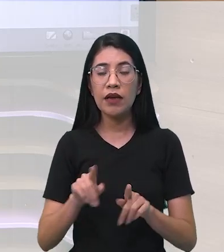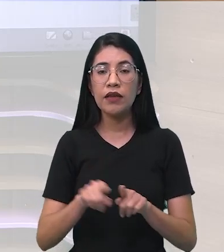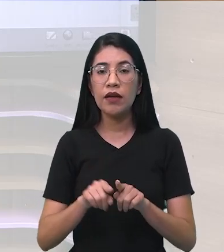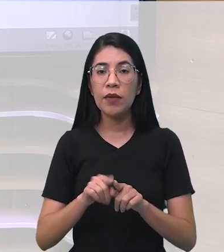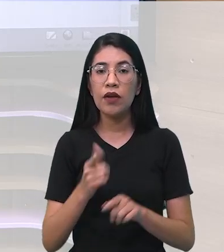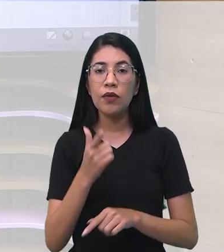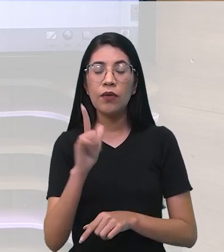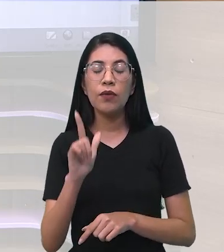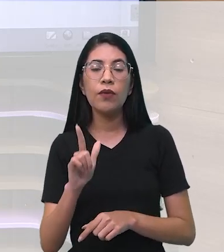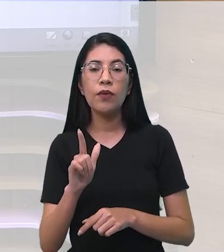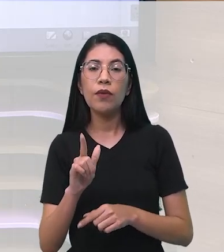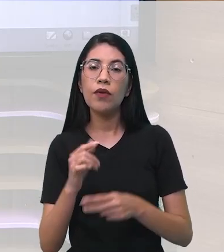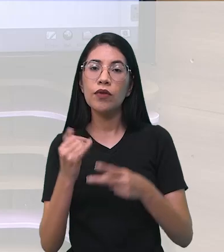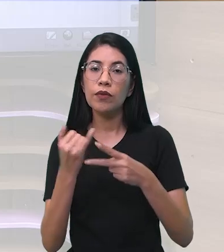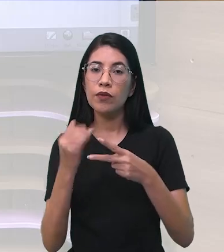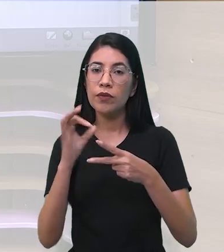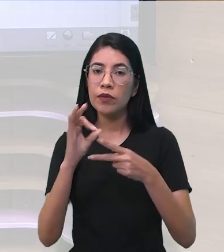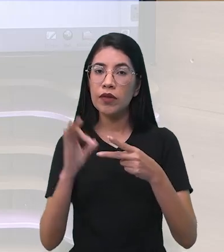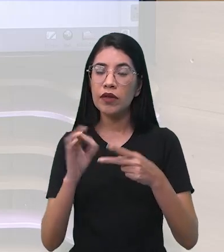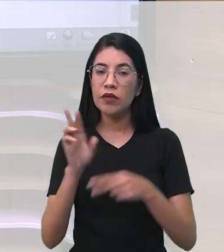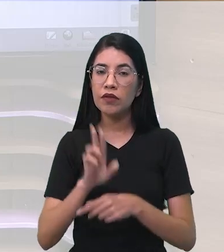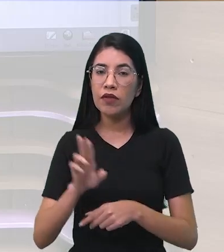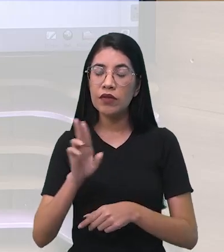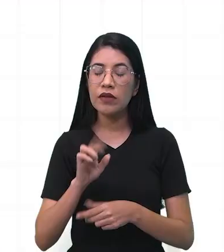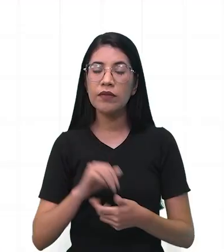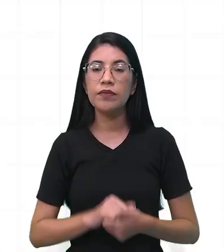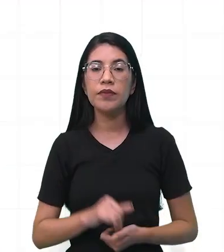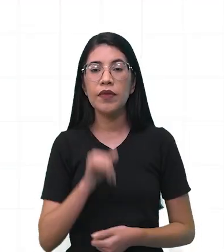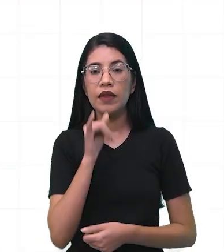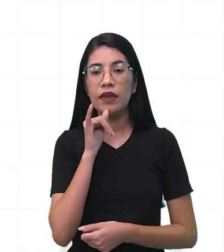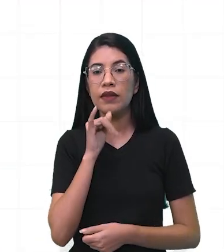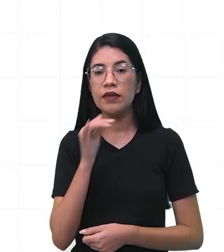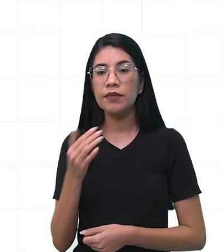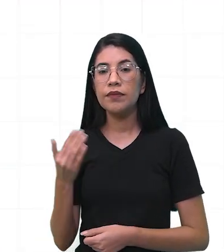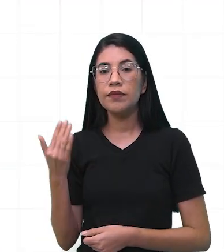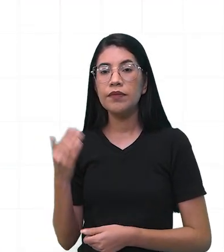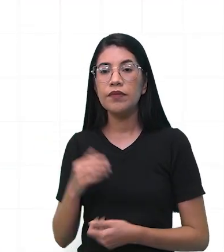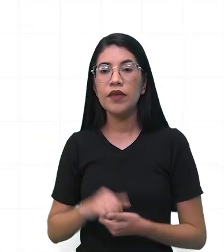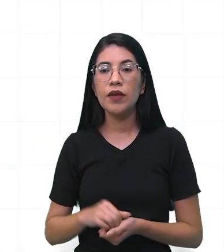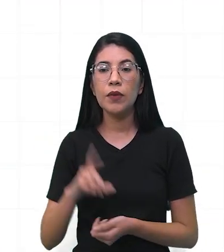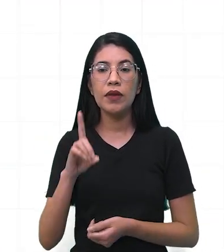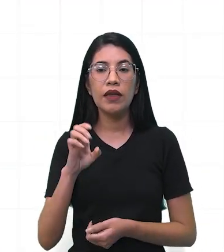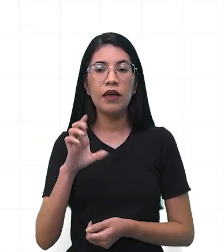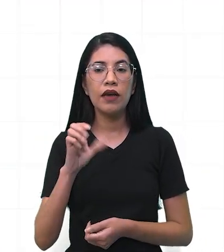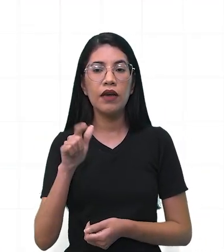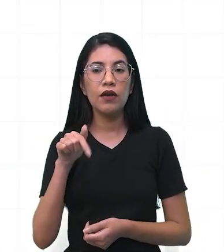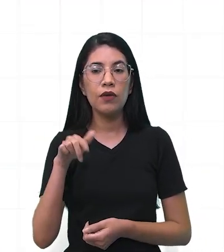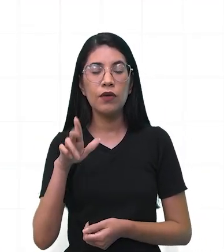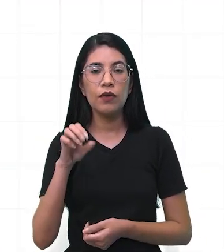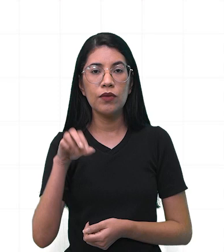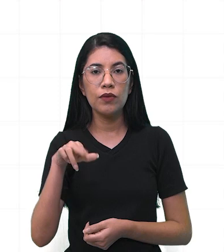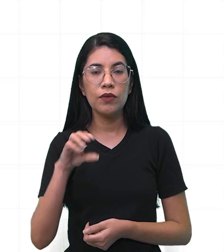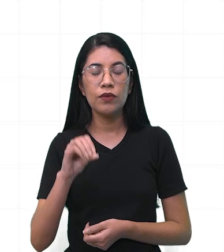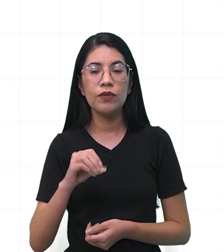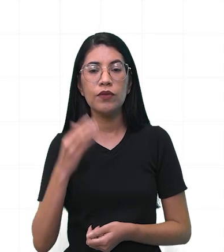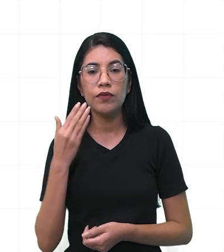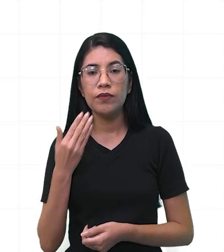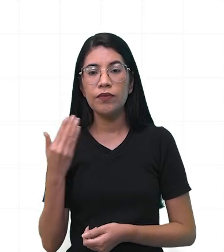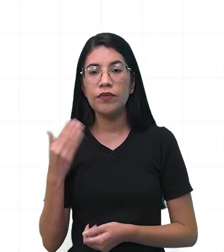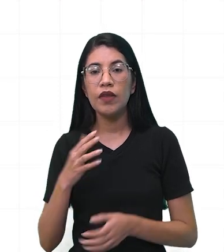outro polígono. Vamos lá à nossa cartela? O polígono que nós vamos usar é um decágono. Vamos então à